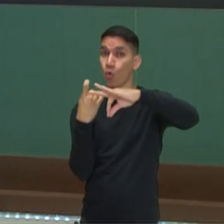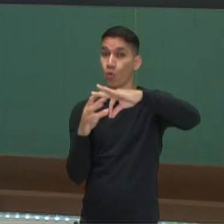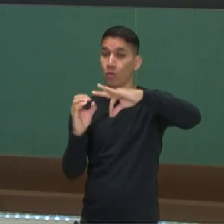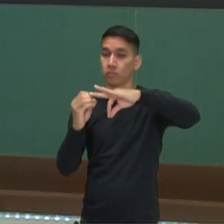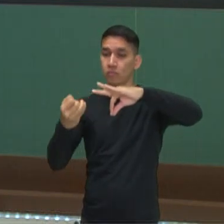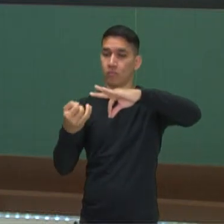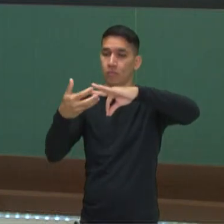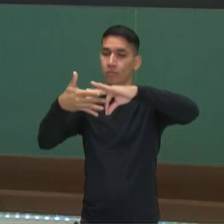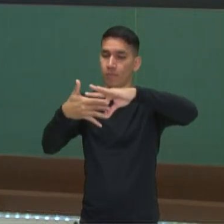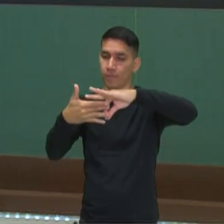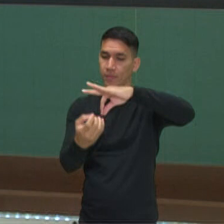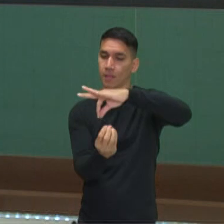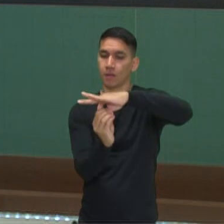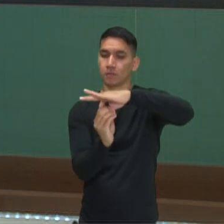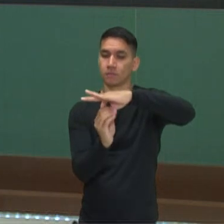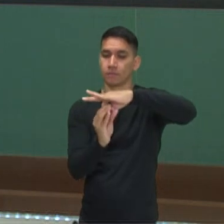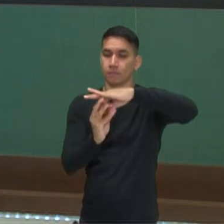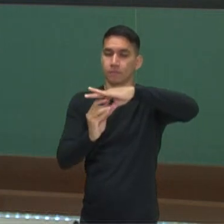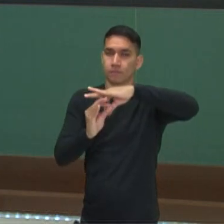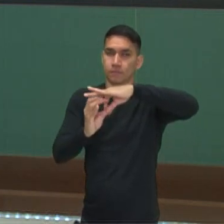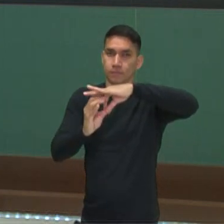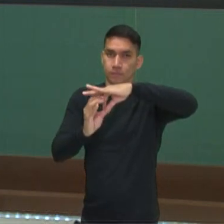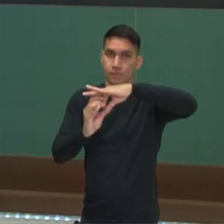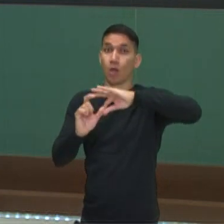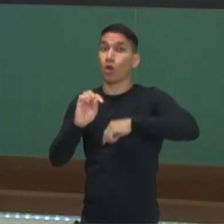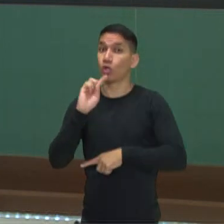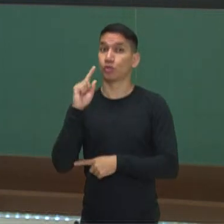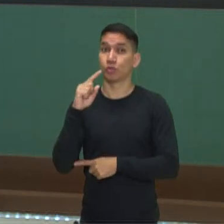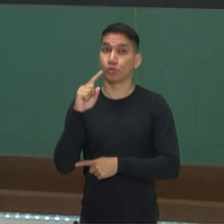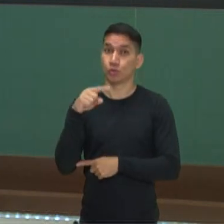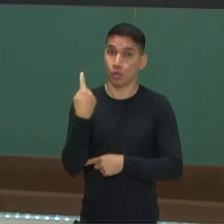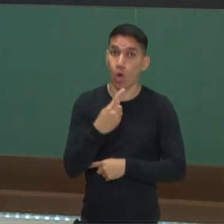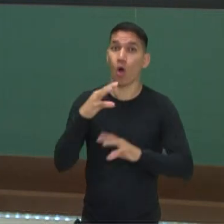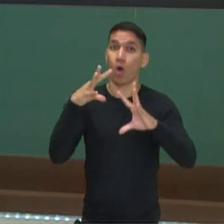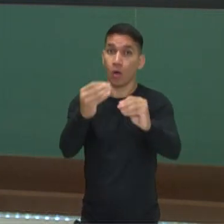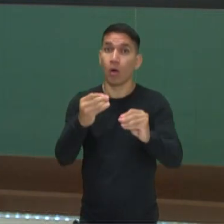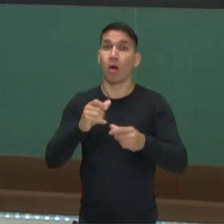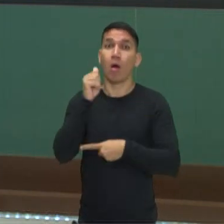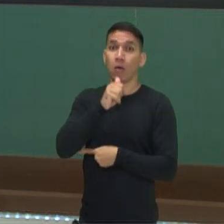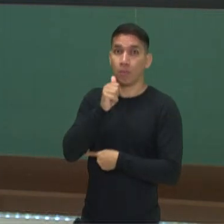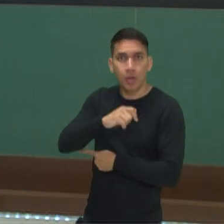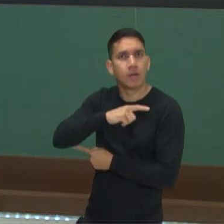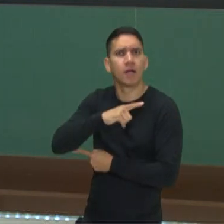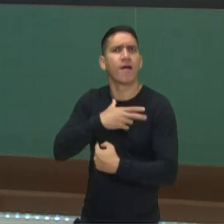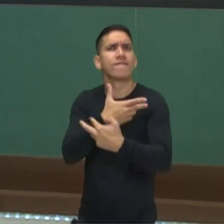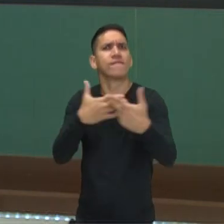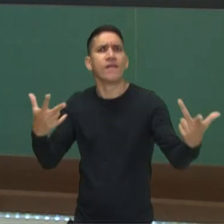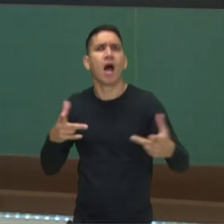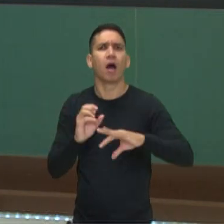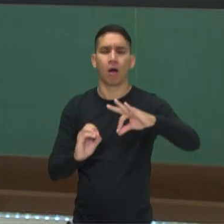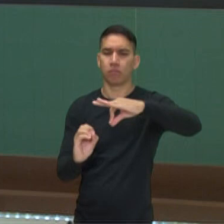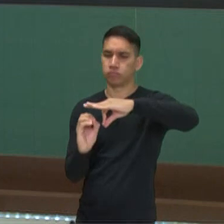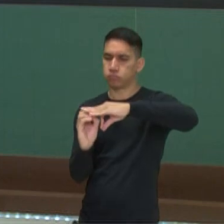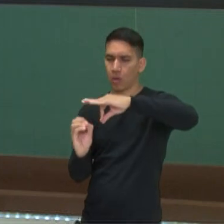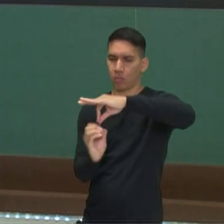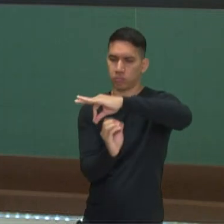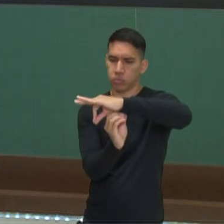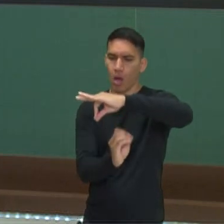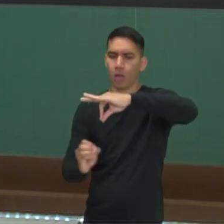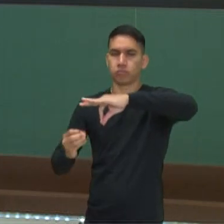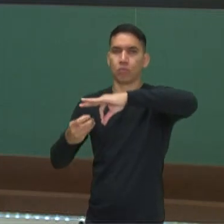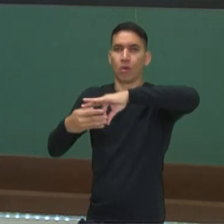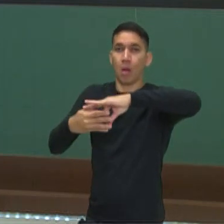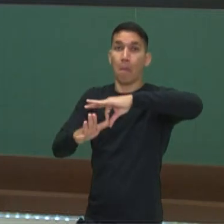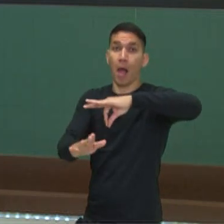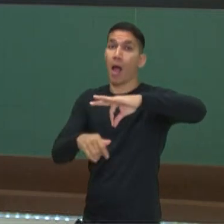costuma amadurecer, tá? Nós, mulheres, temos vários ovócitos lá, só que eles não estão prontos